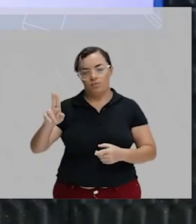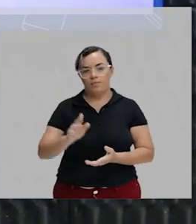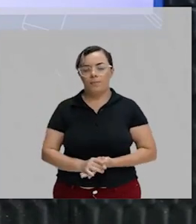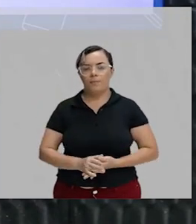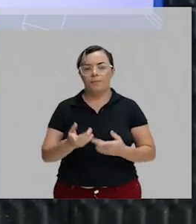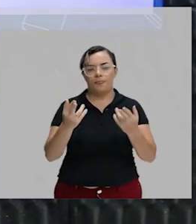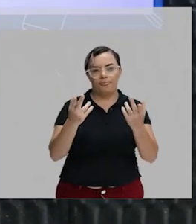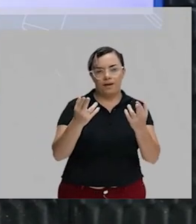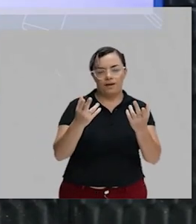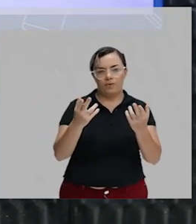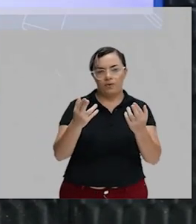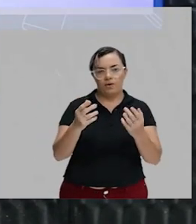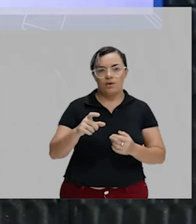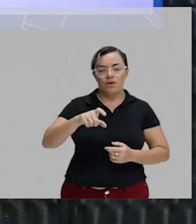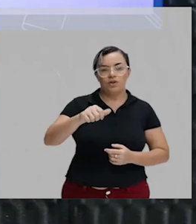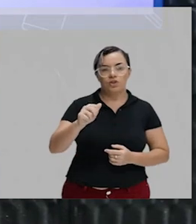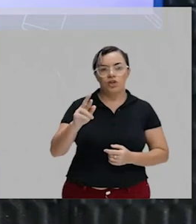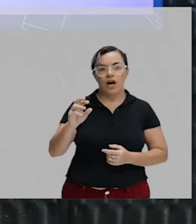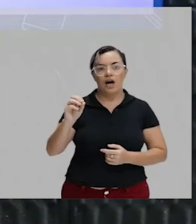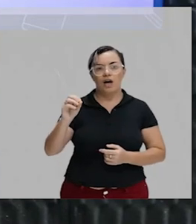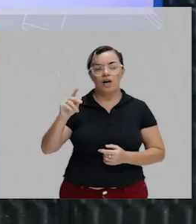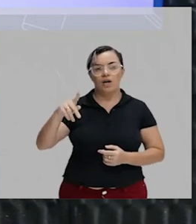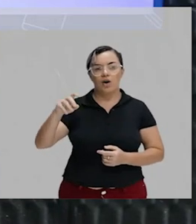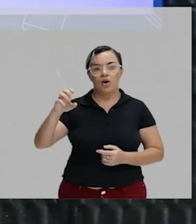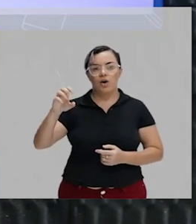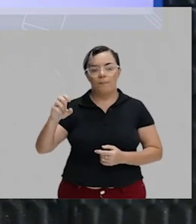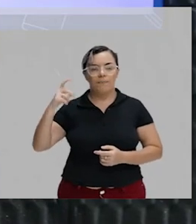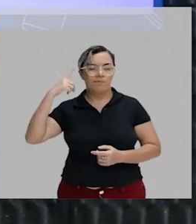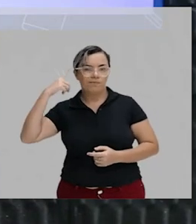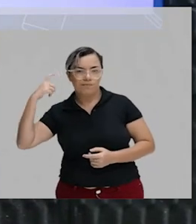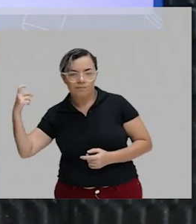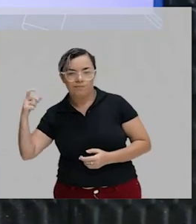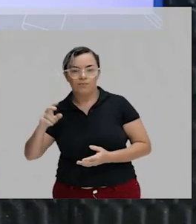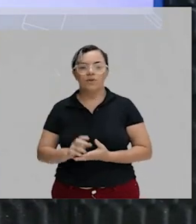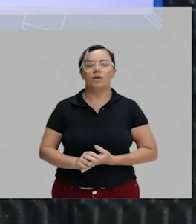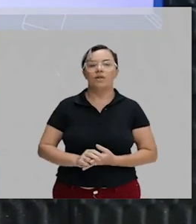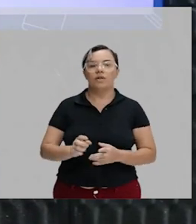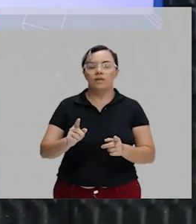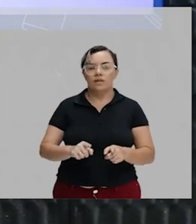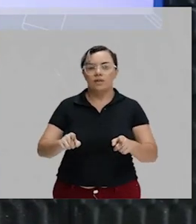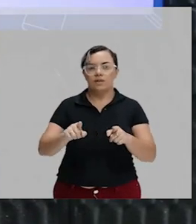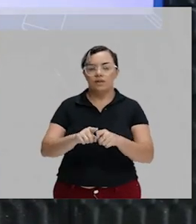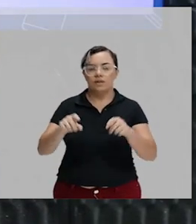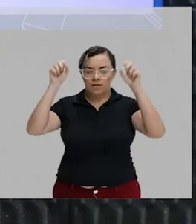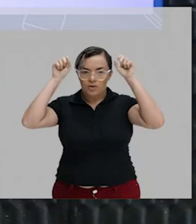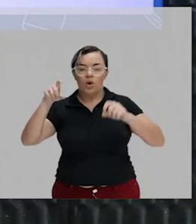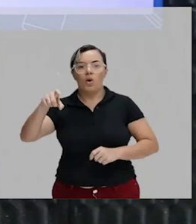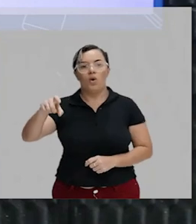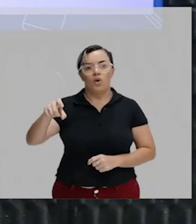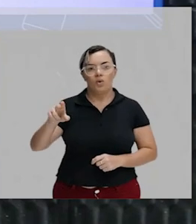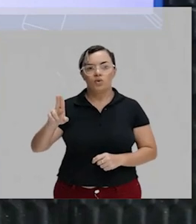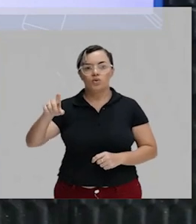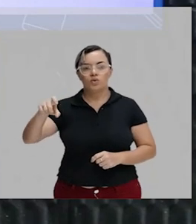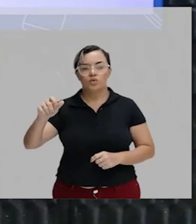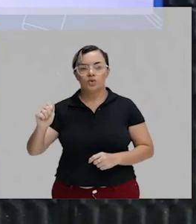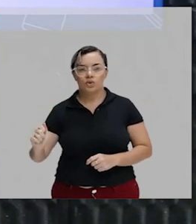xarope de que faz xucha xuxu agora quando eu digo xarope eu escrevo com a